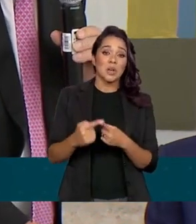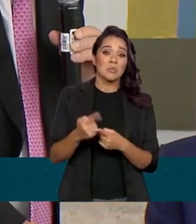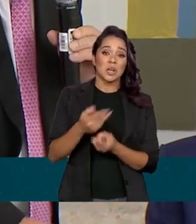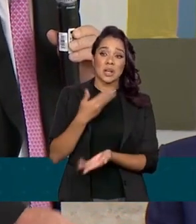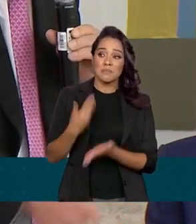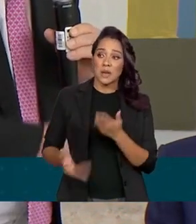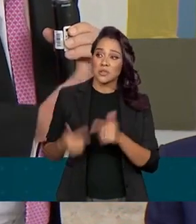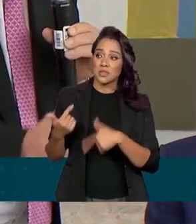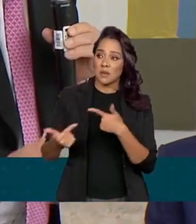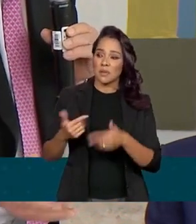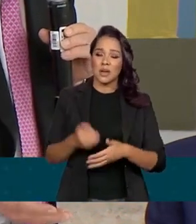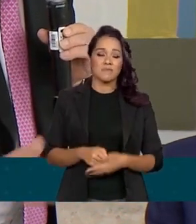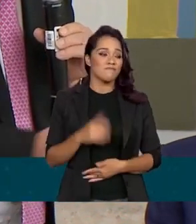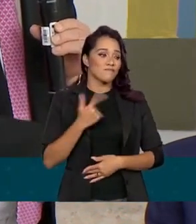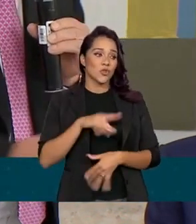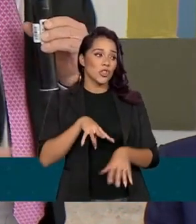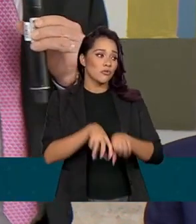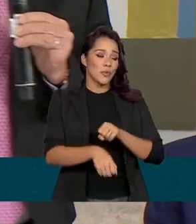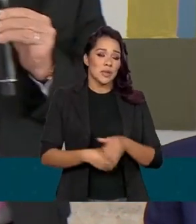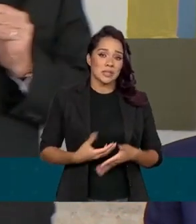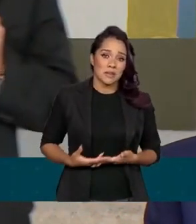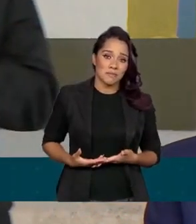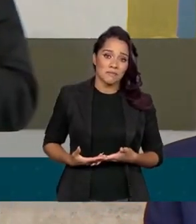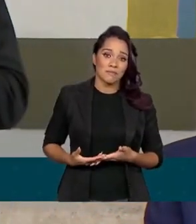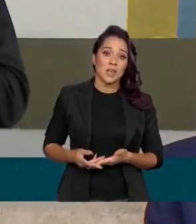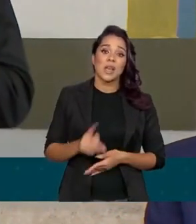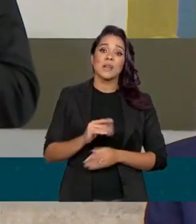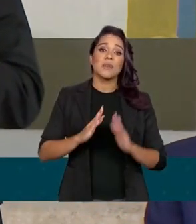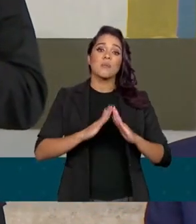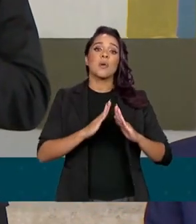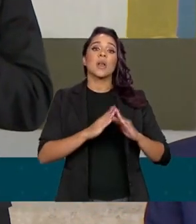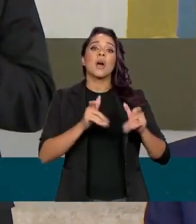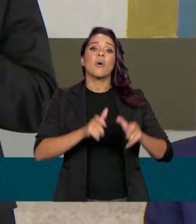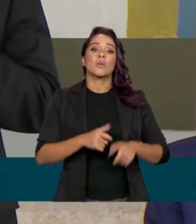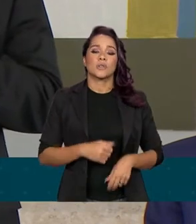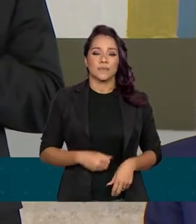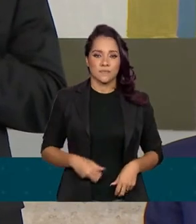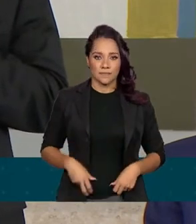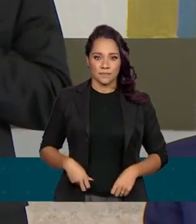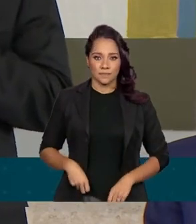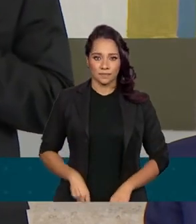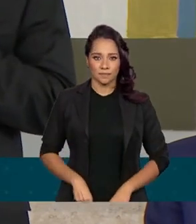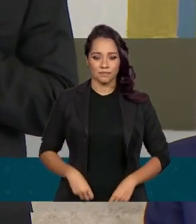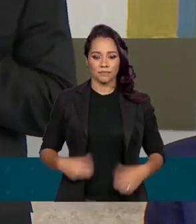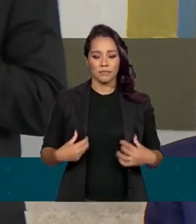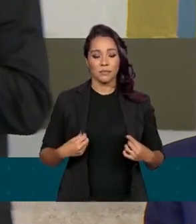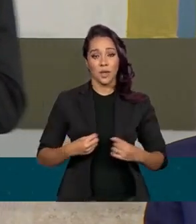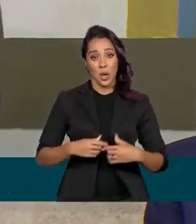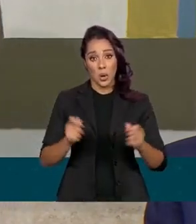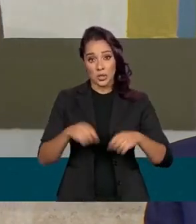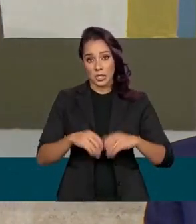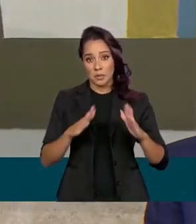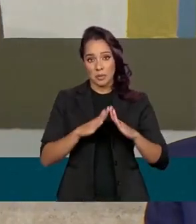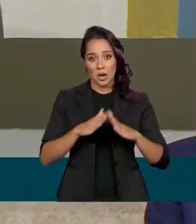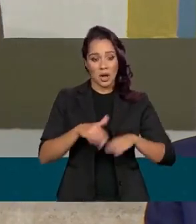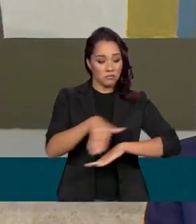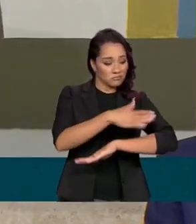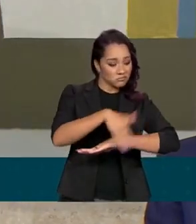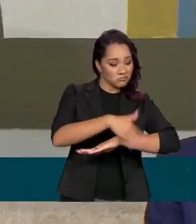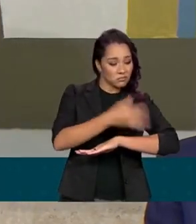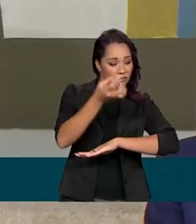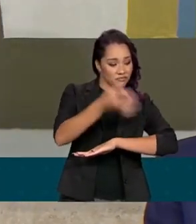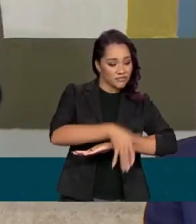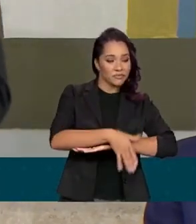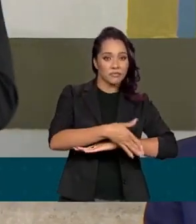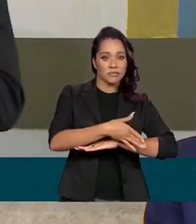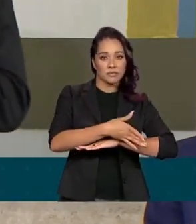perde o seu emprego e ele não tem formação. Ele vai morar onde? Onde ele pode morar? Na beira de córregos e